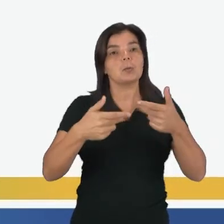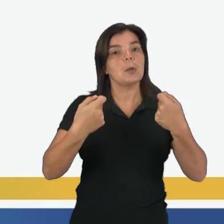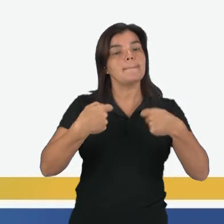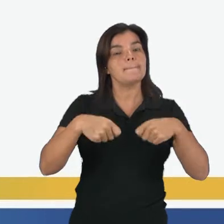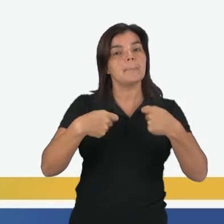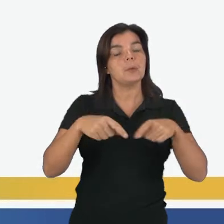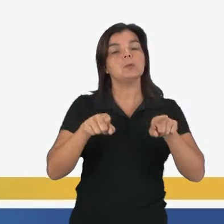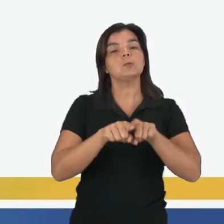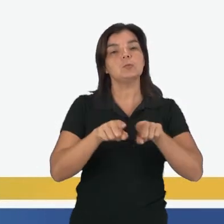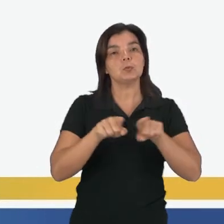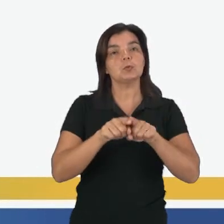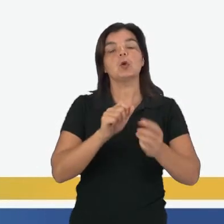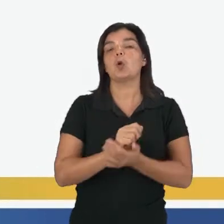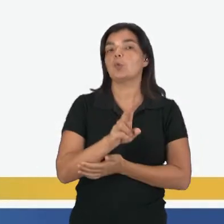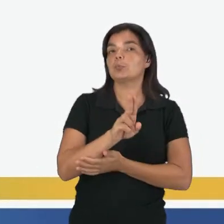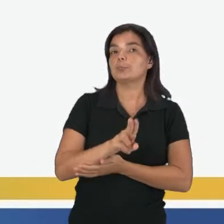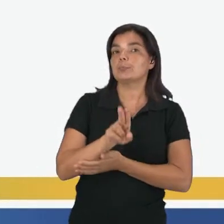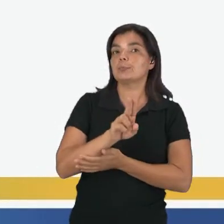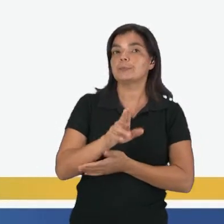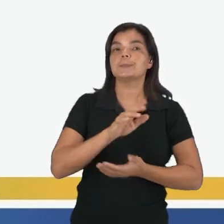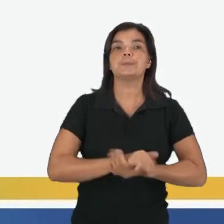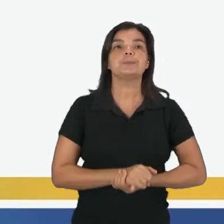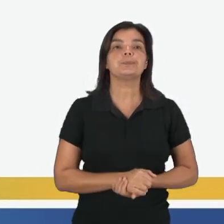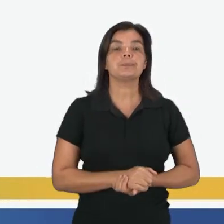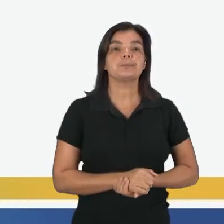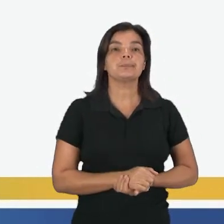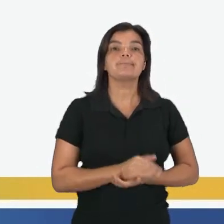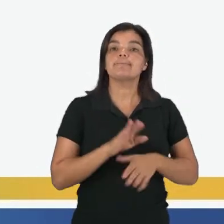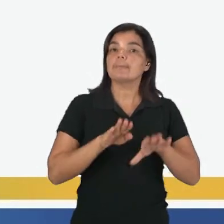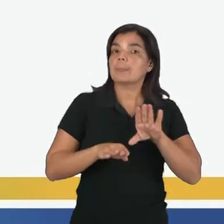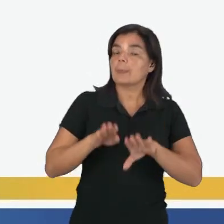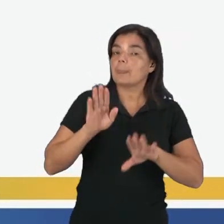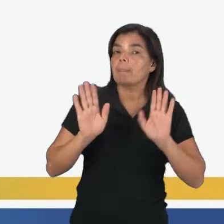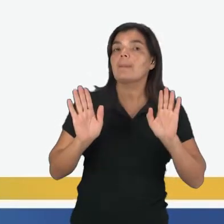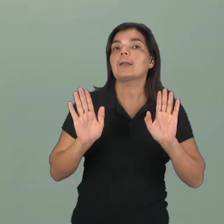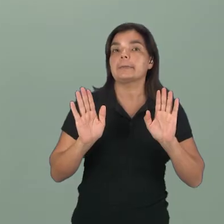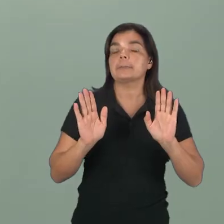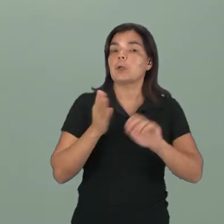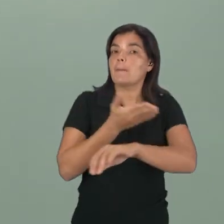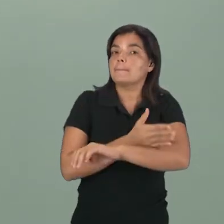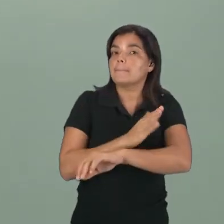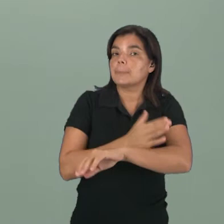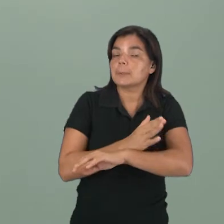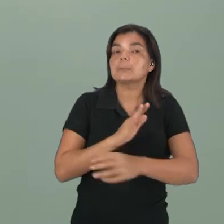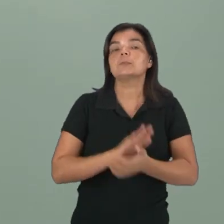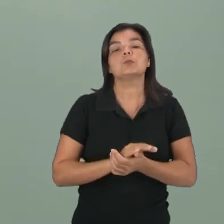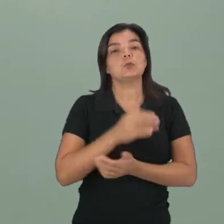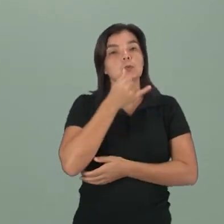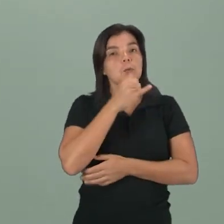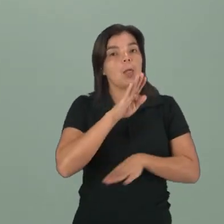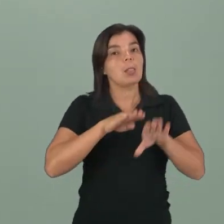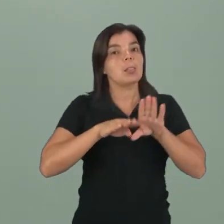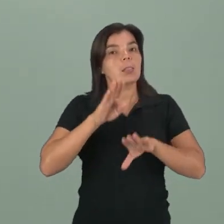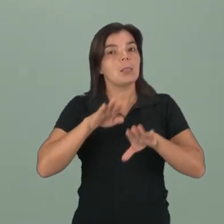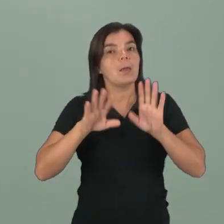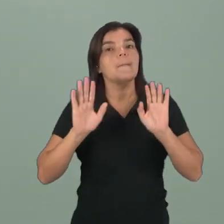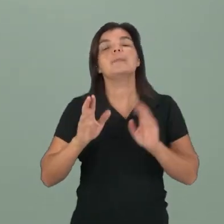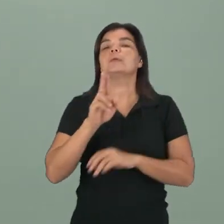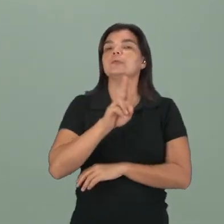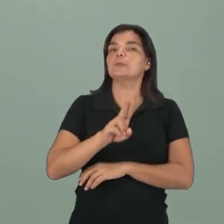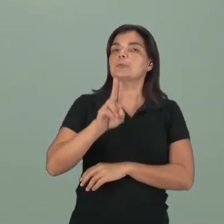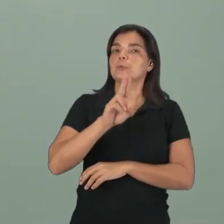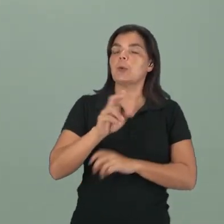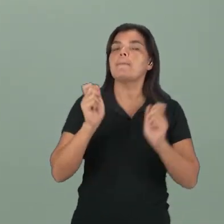que necessitar utilizá-lo. Então, apesar de ser uma forma bastante prática de geração de eletricidade, dependendo do combustível